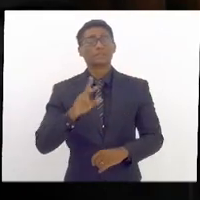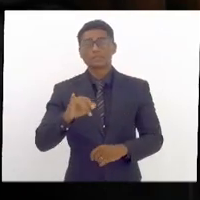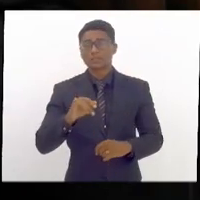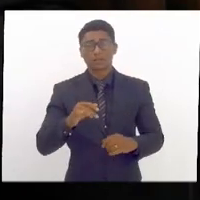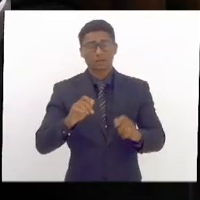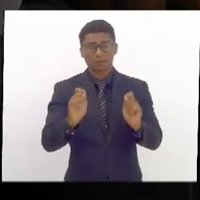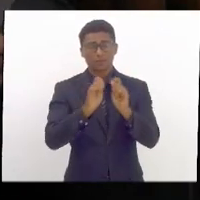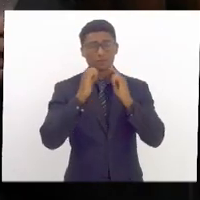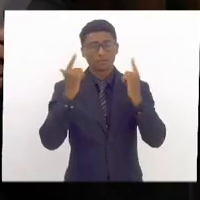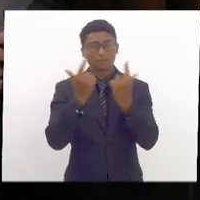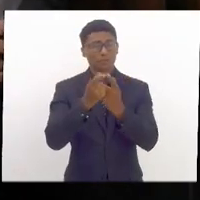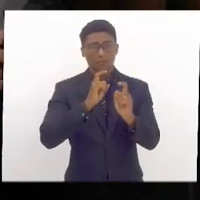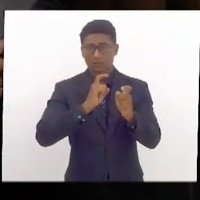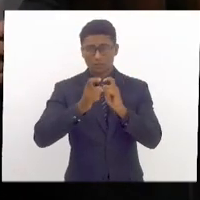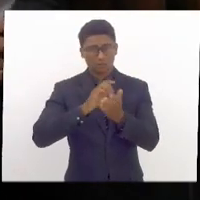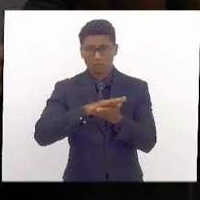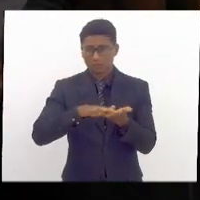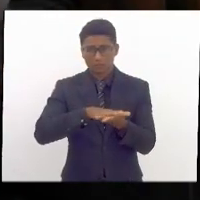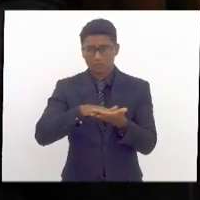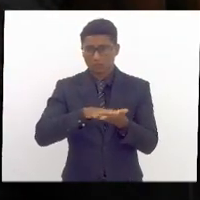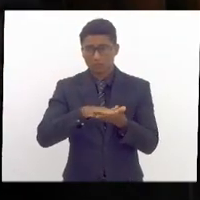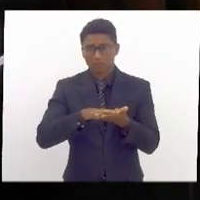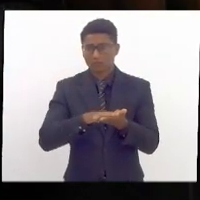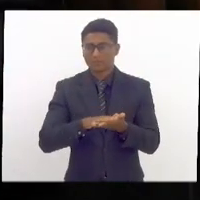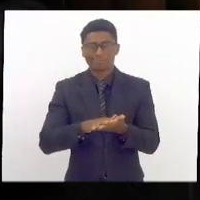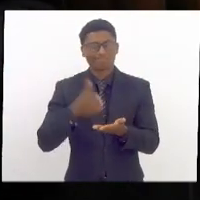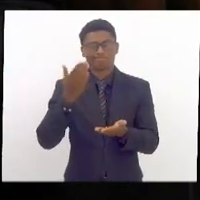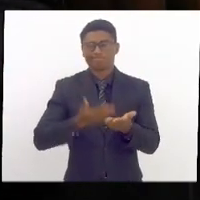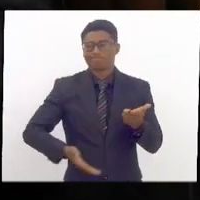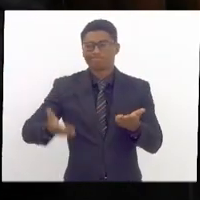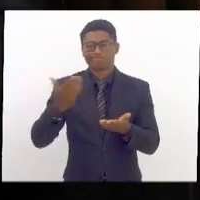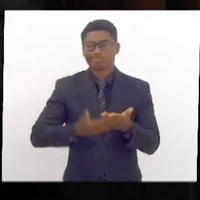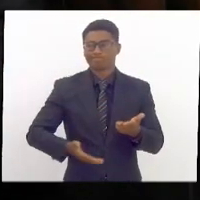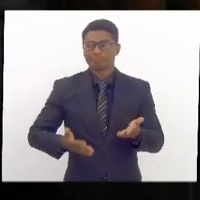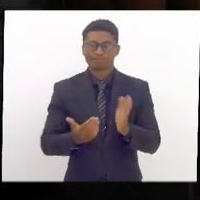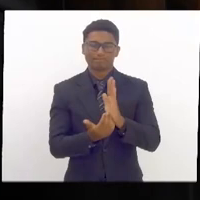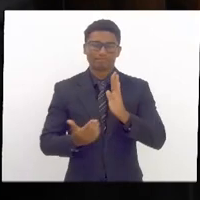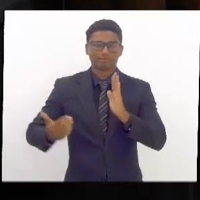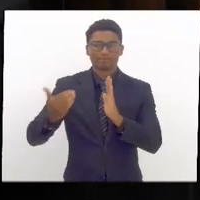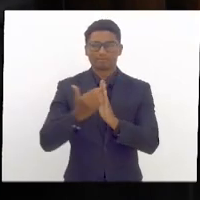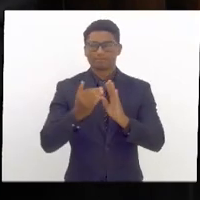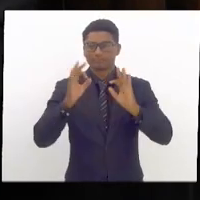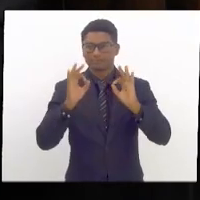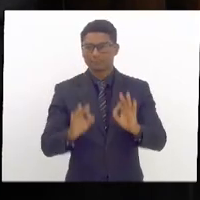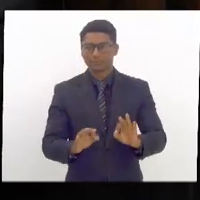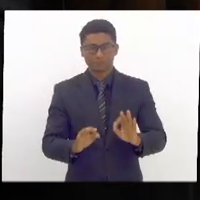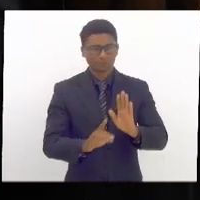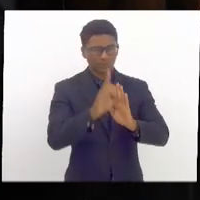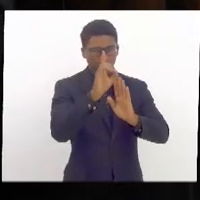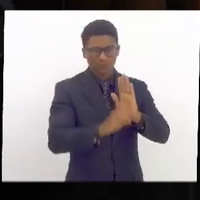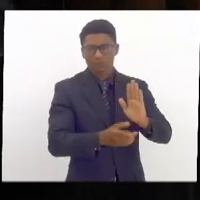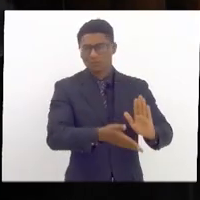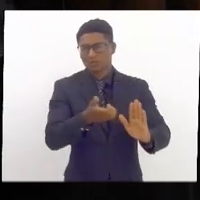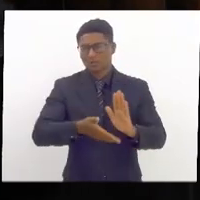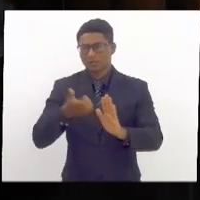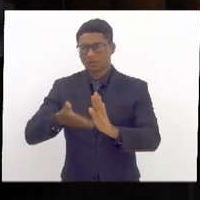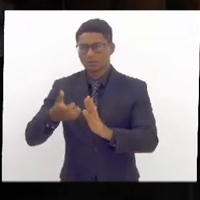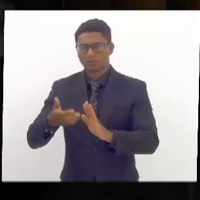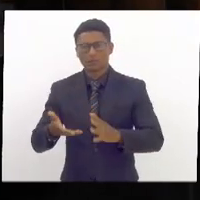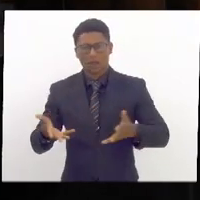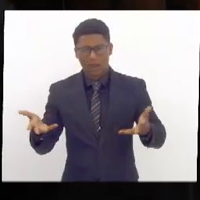da Assembleia, essas perdas não teriam sido aplacadas, mas, mesmo assim, foram perdas, recuos de direitos. E agora a gente